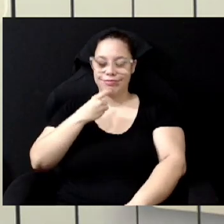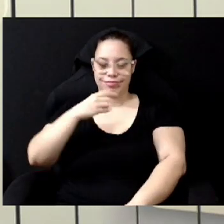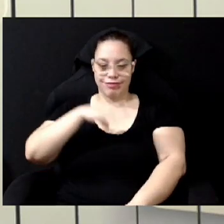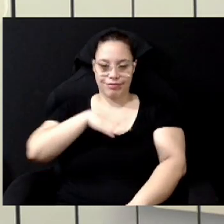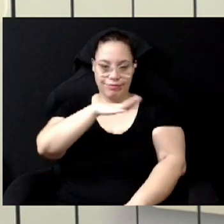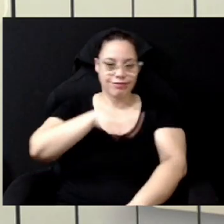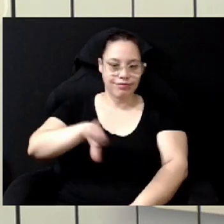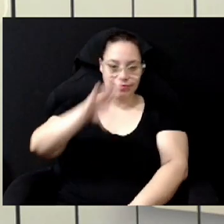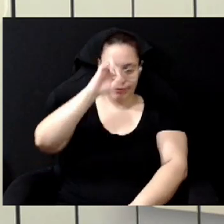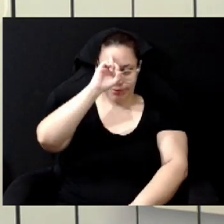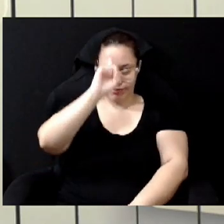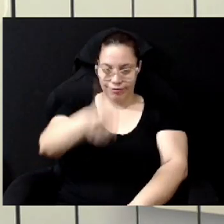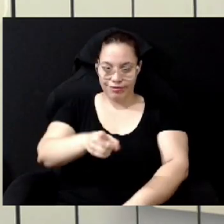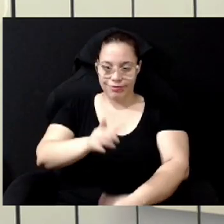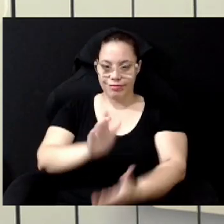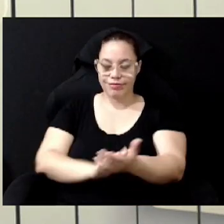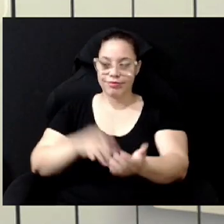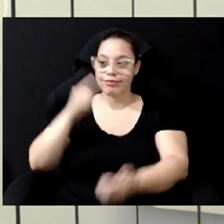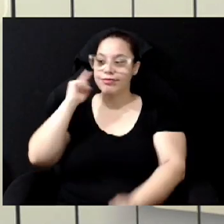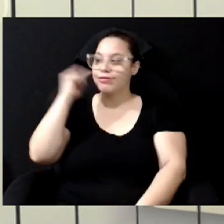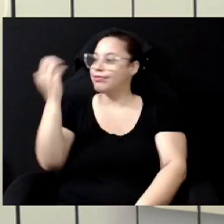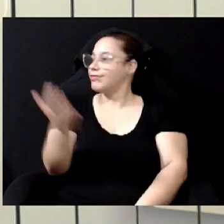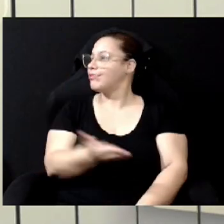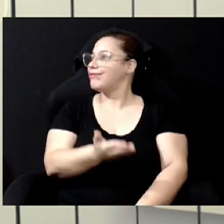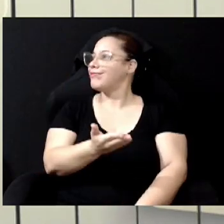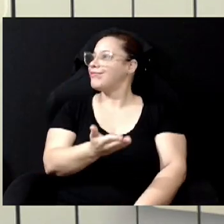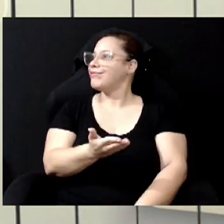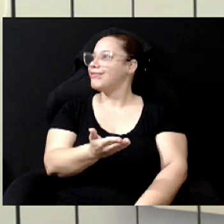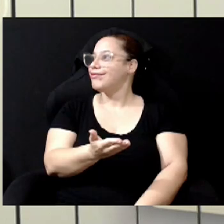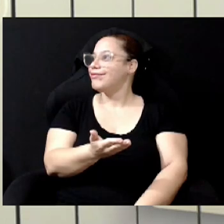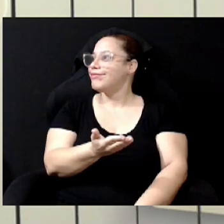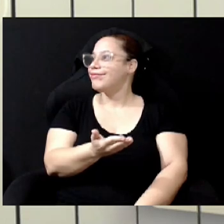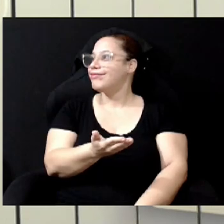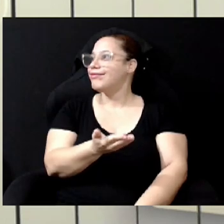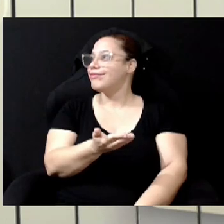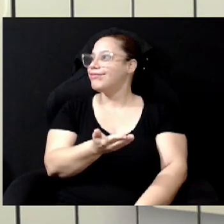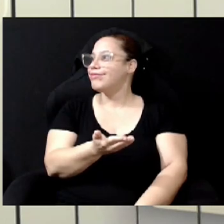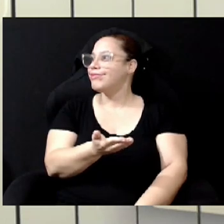de Campinas e região. Pode ir direto no